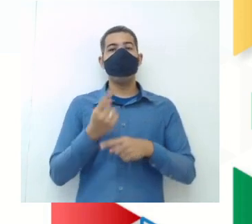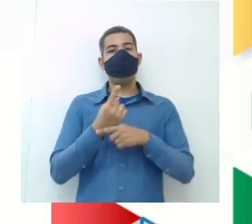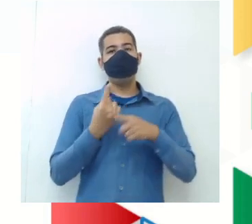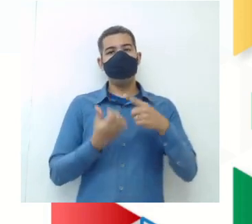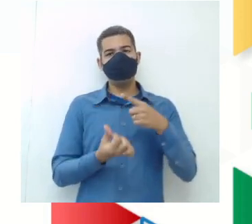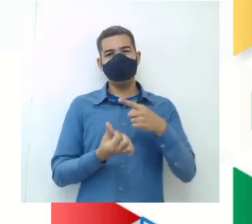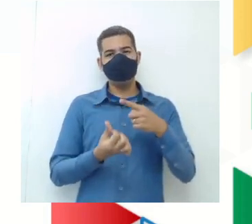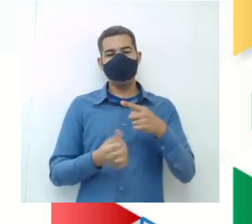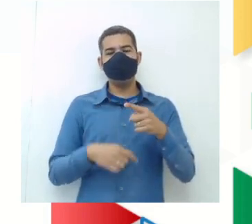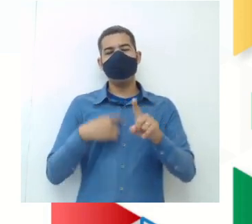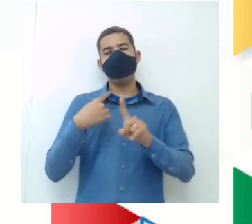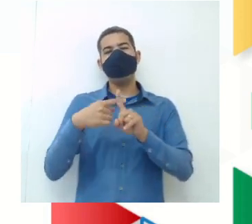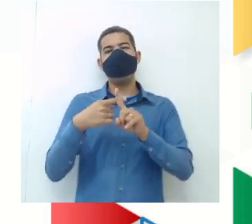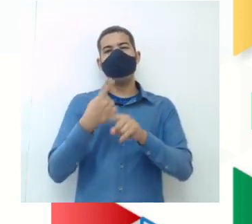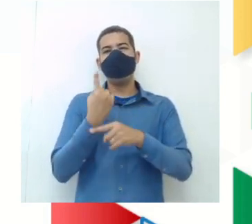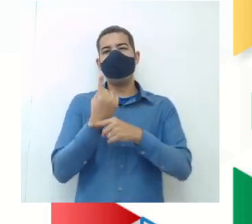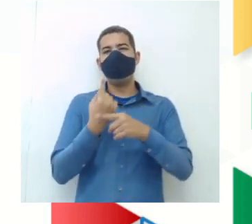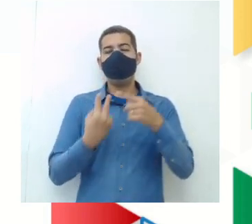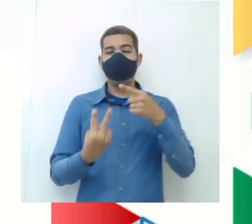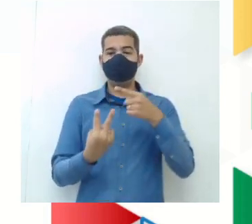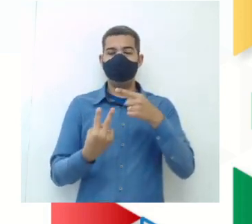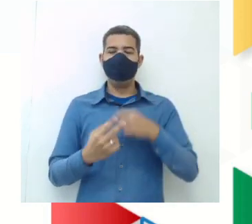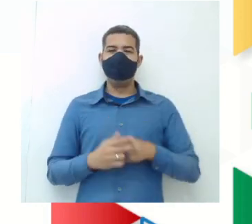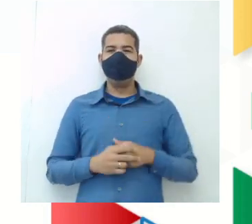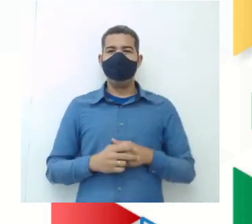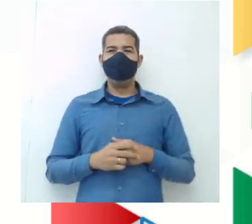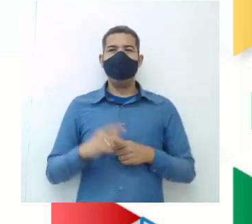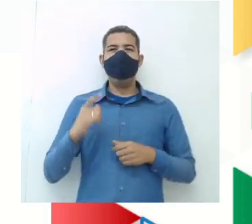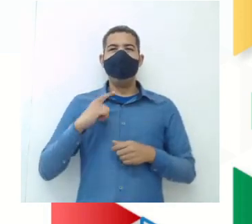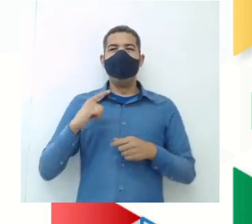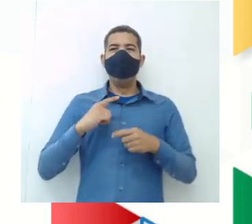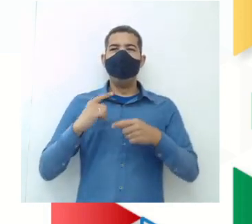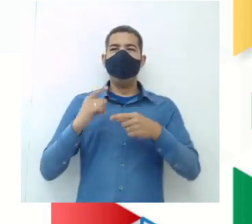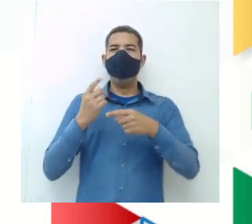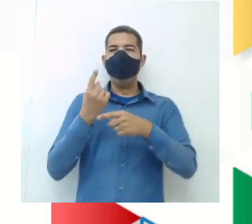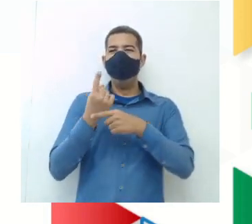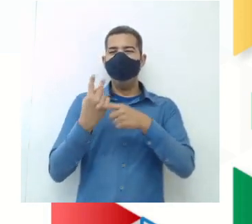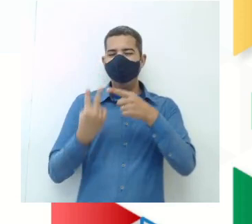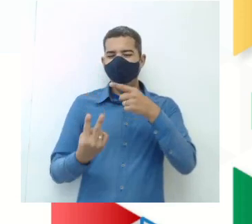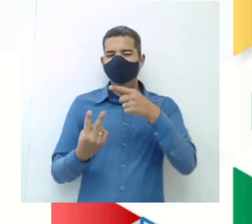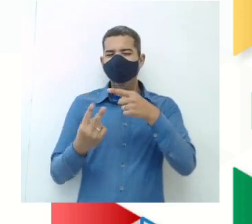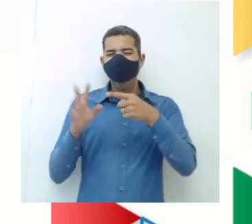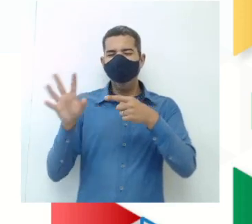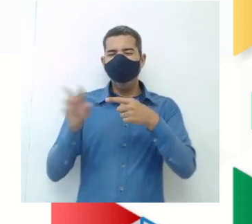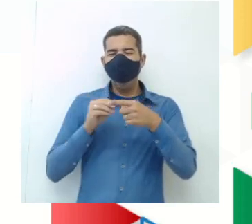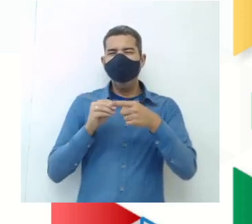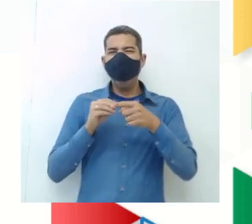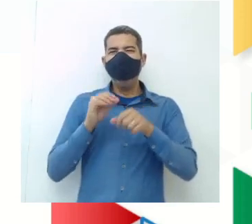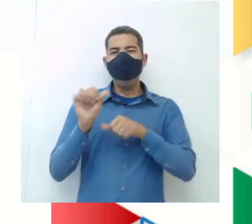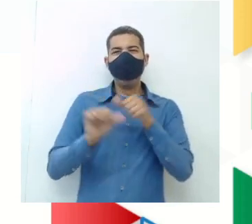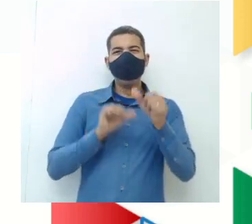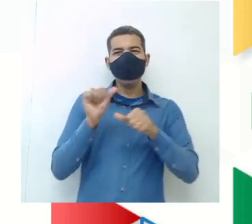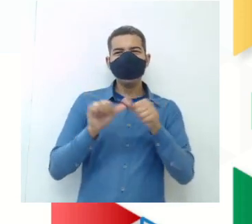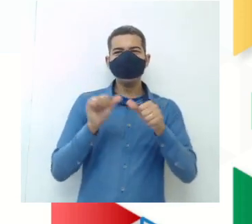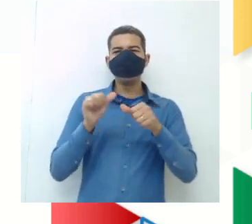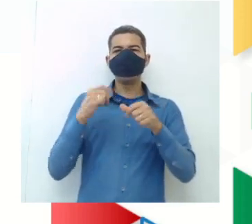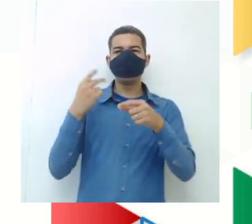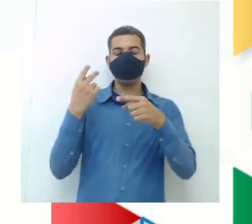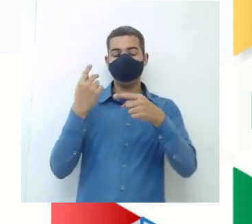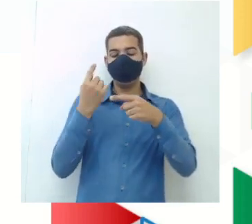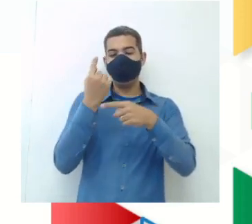1/2. Então, eu vou pegar a segunda fração e vou transformá-la para que o denominador